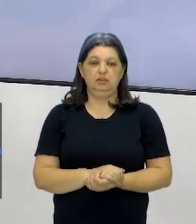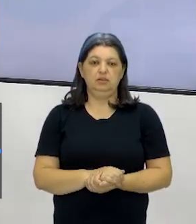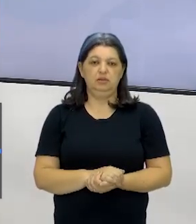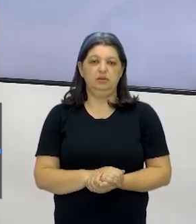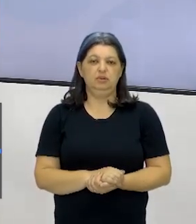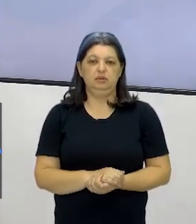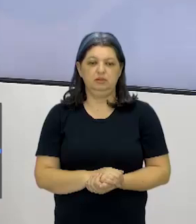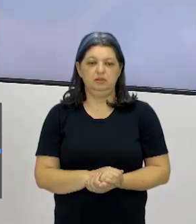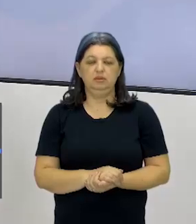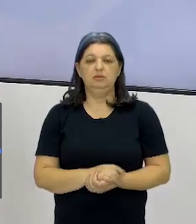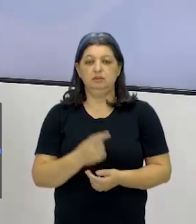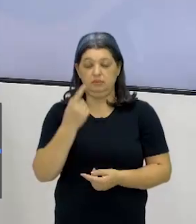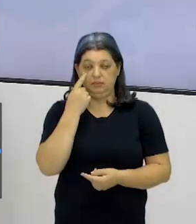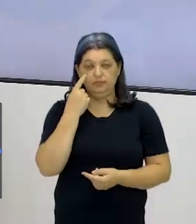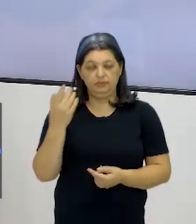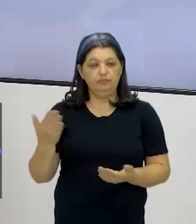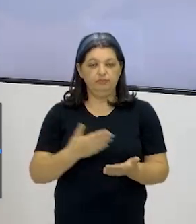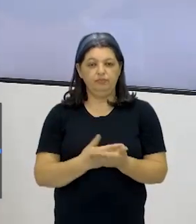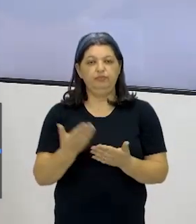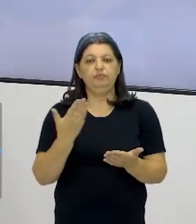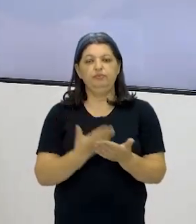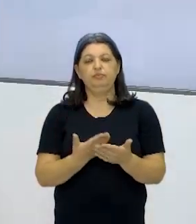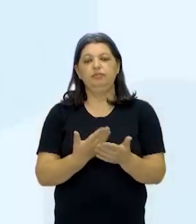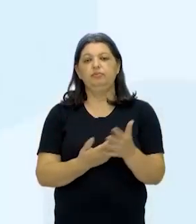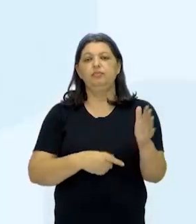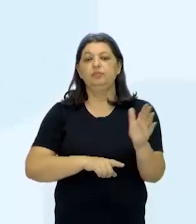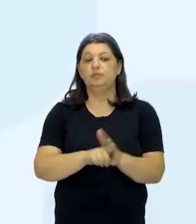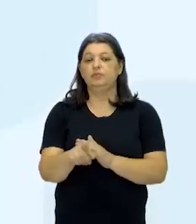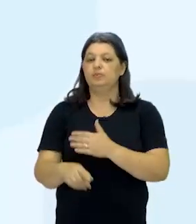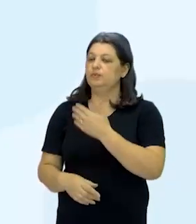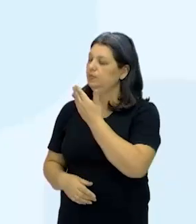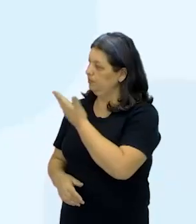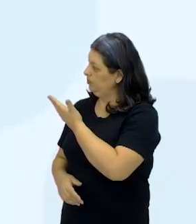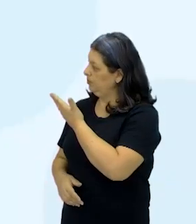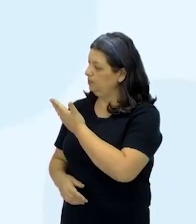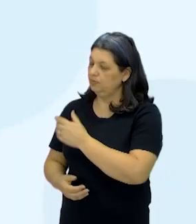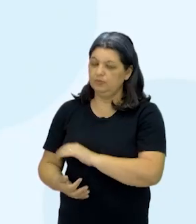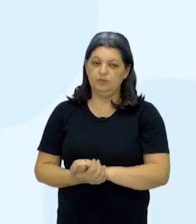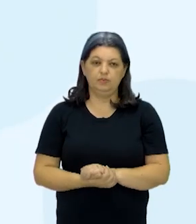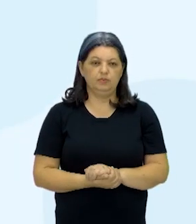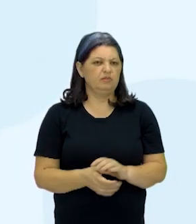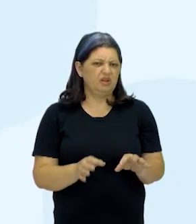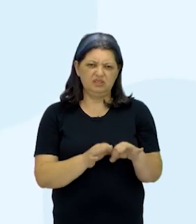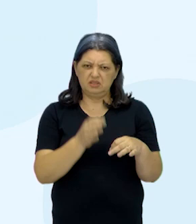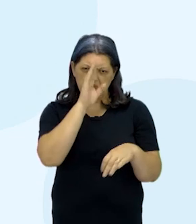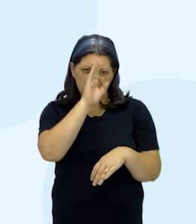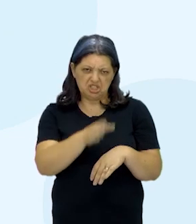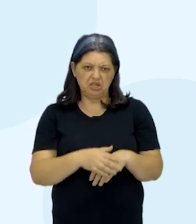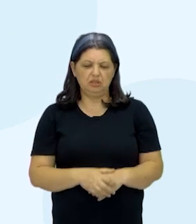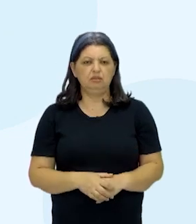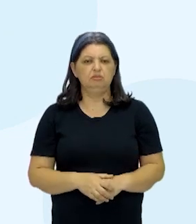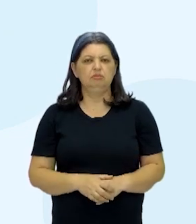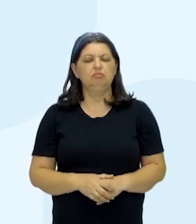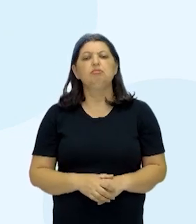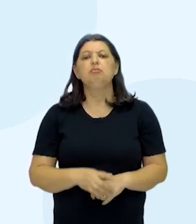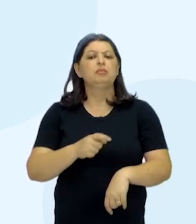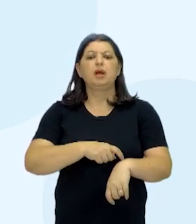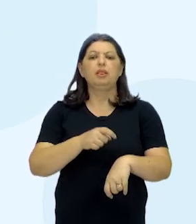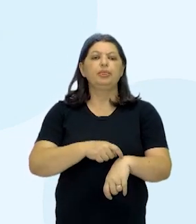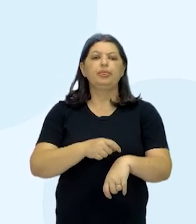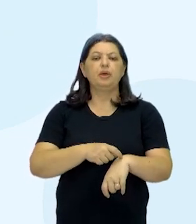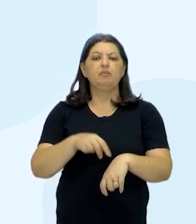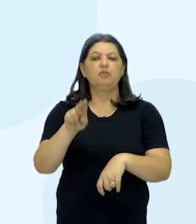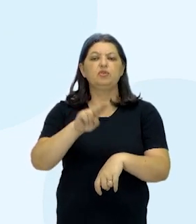hoje, estou empolgado. Vamos começar a nossa aula com uma pergunta na tela, olha só a pergunta. Pergunta bem simples, direta. Quanto tempo você